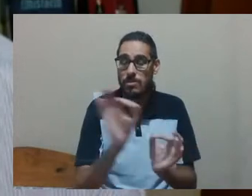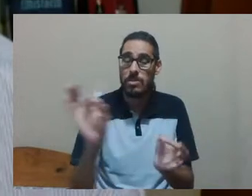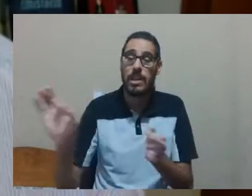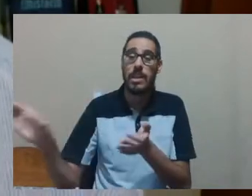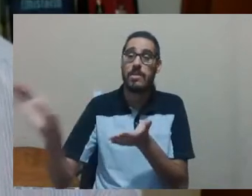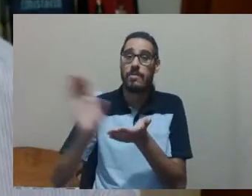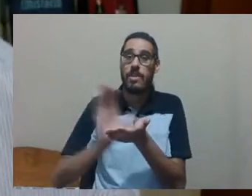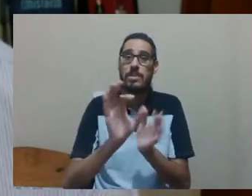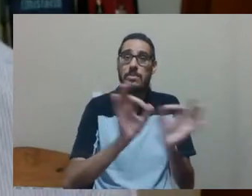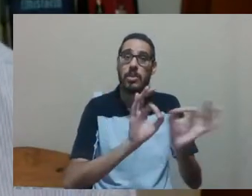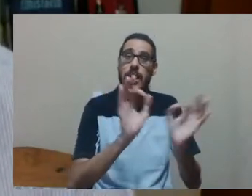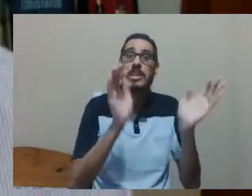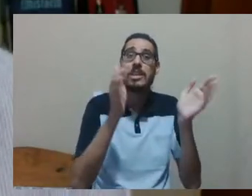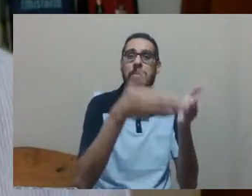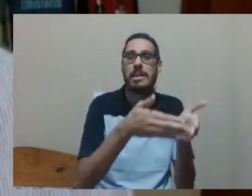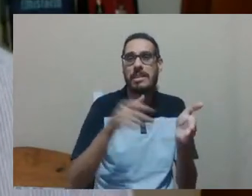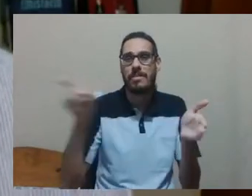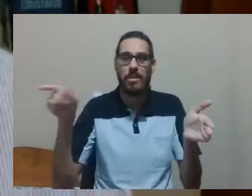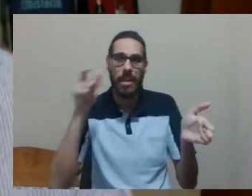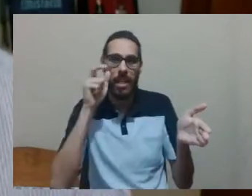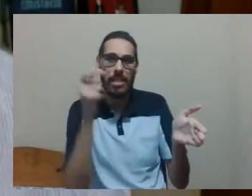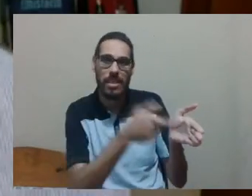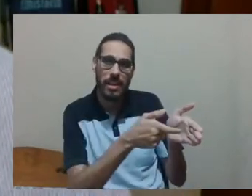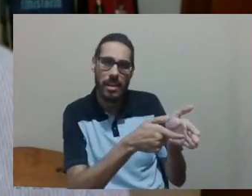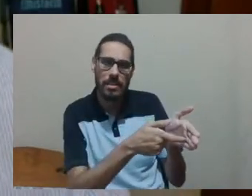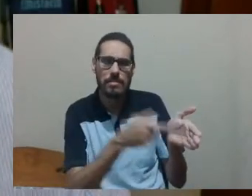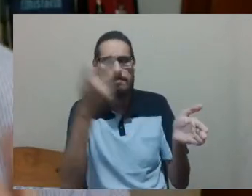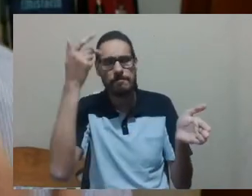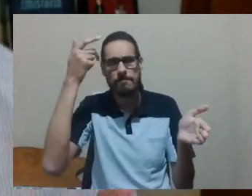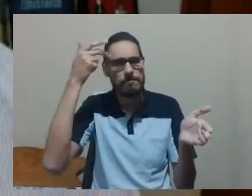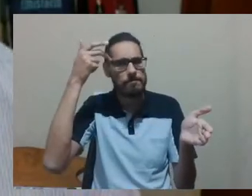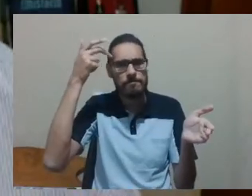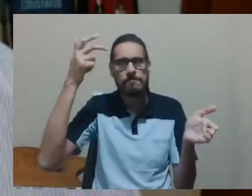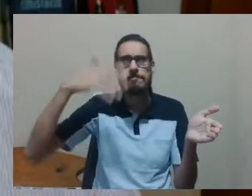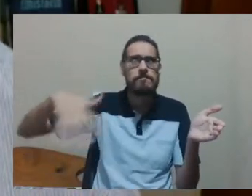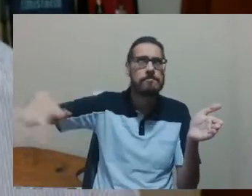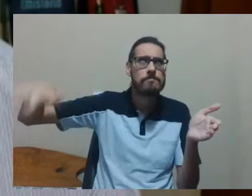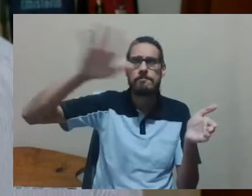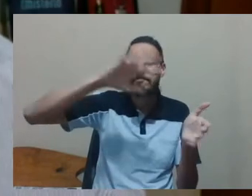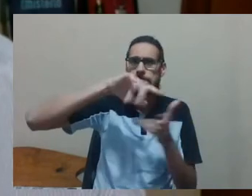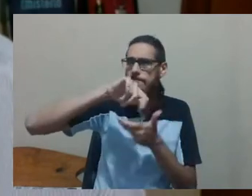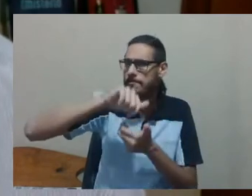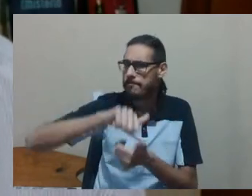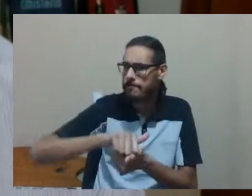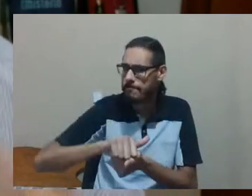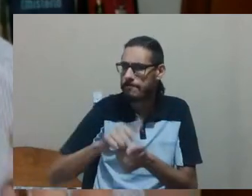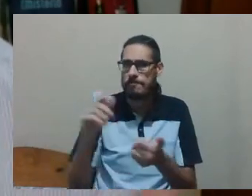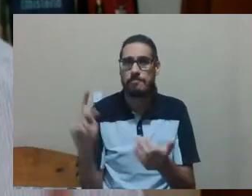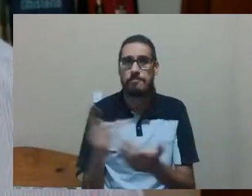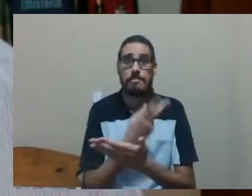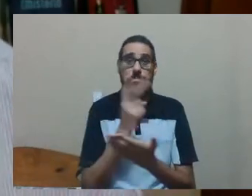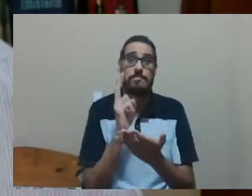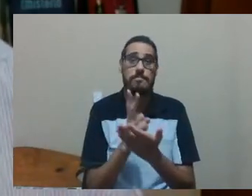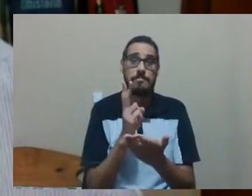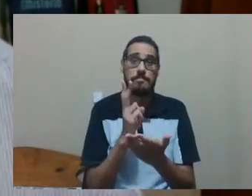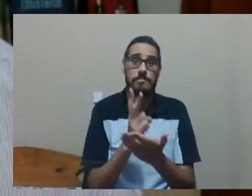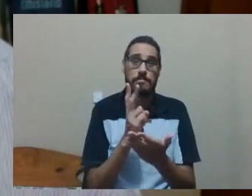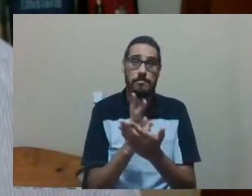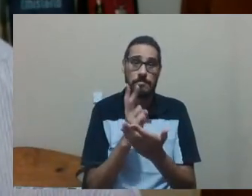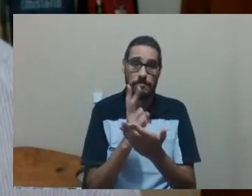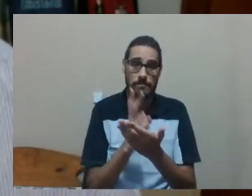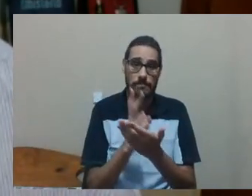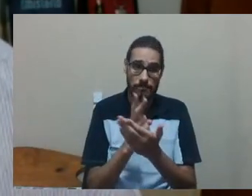específicos no quais elas têm os interesses. Isso é normal em qualquer lugar do mundo, isso sempre acontece em outros lugares do